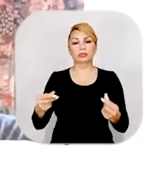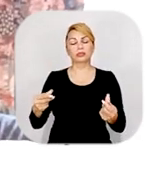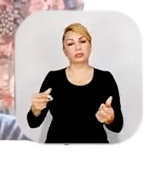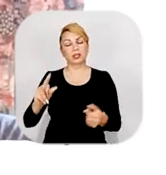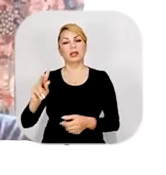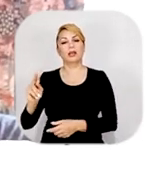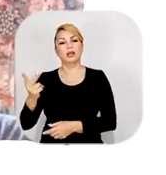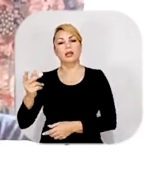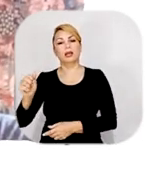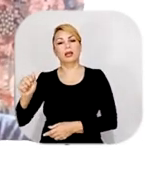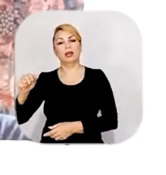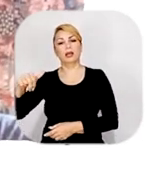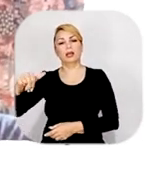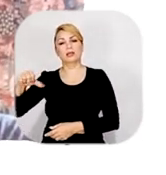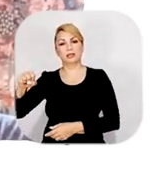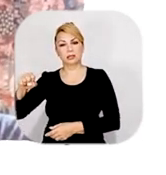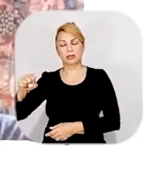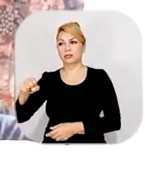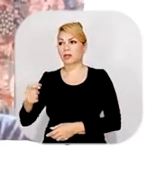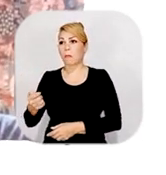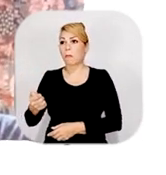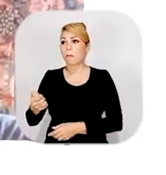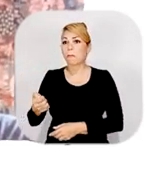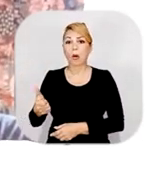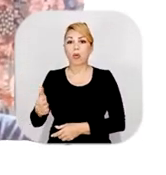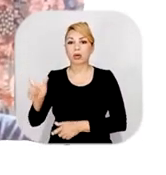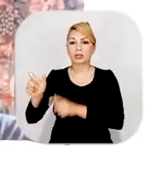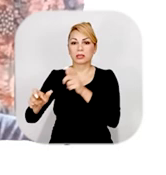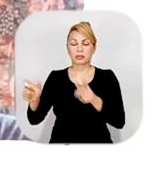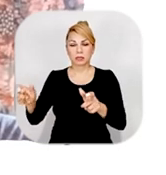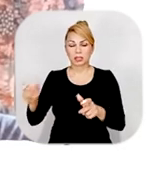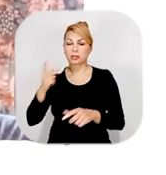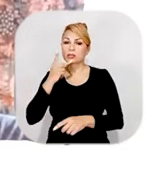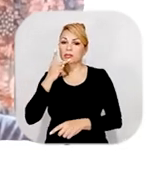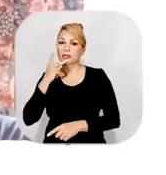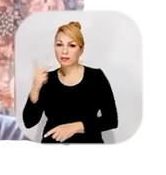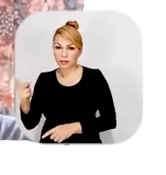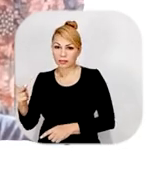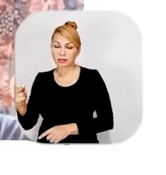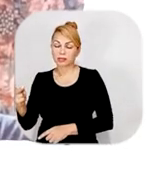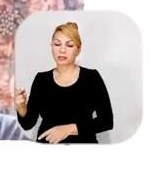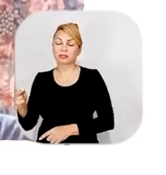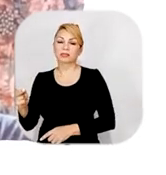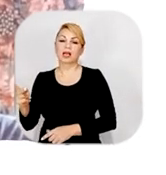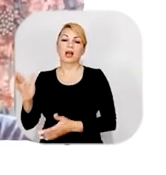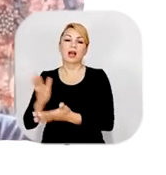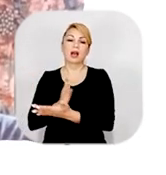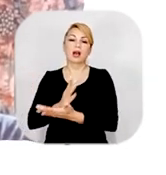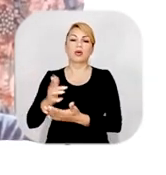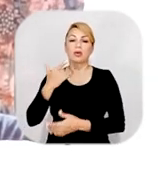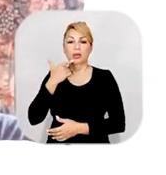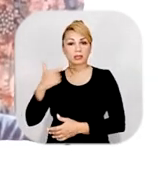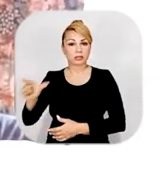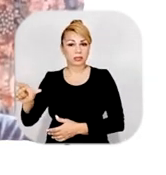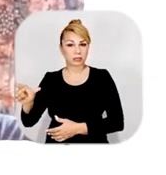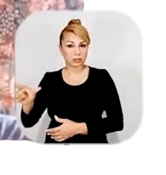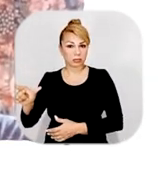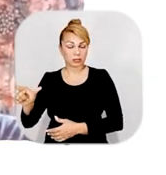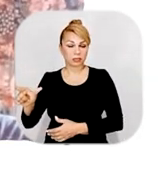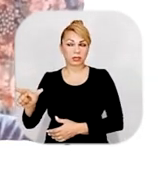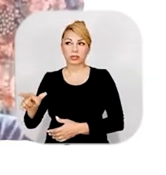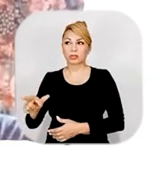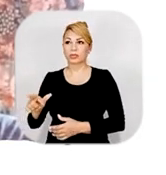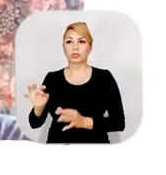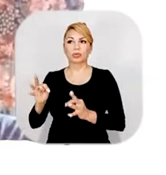dizia, pouquíssimas palavras existem, falantes de algumas línguas, tudo está